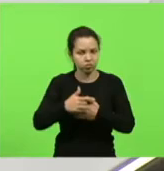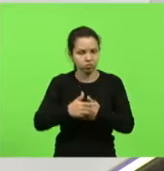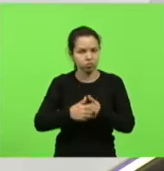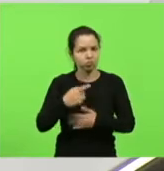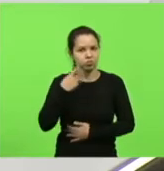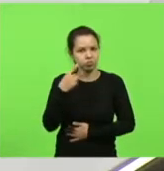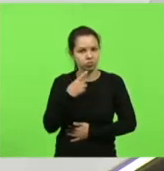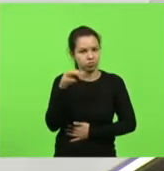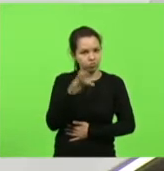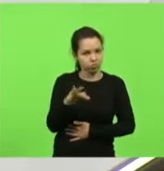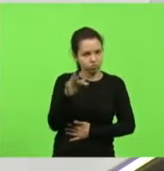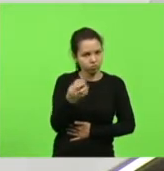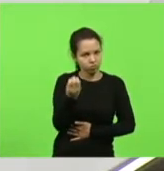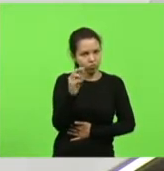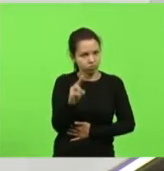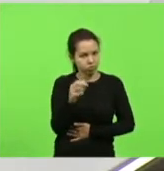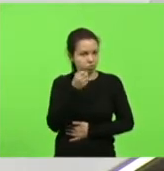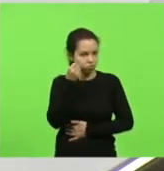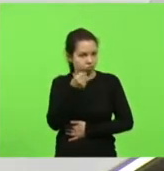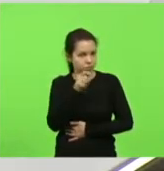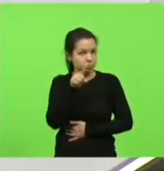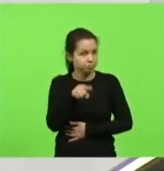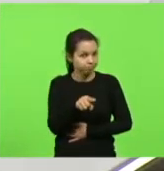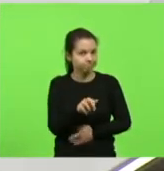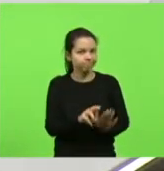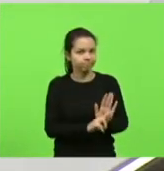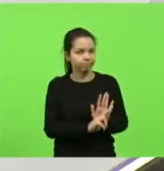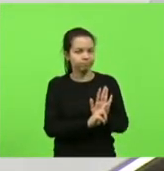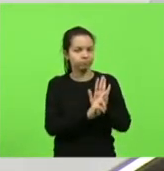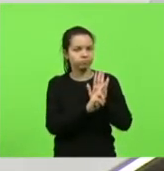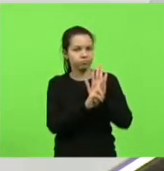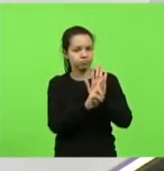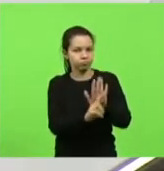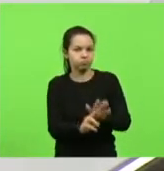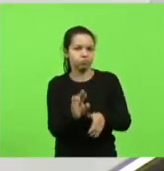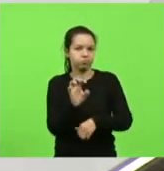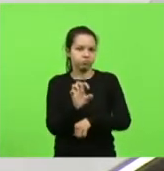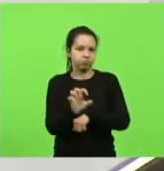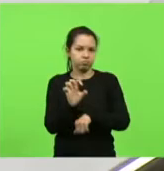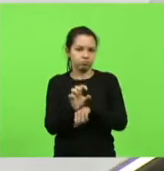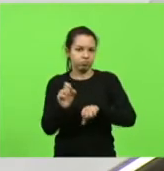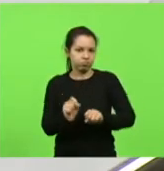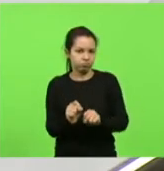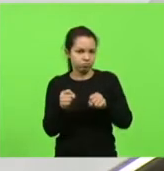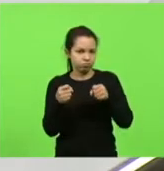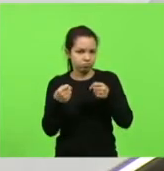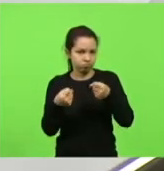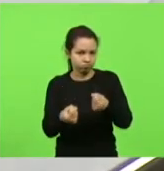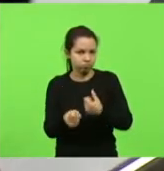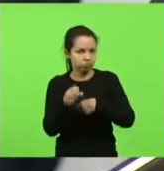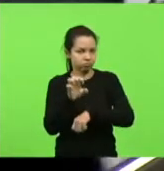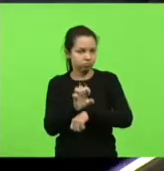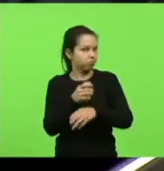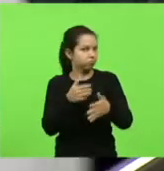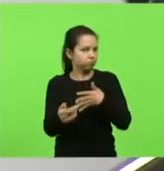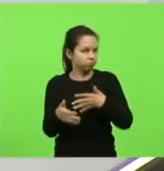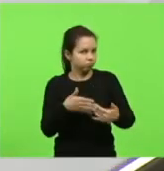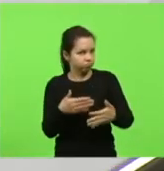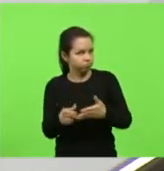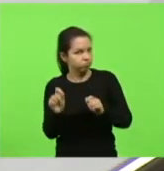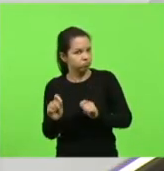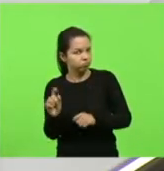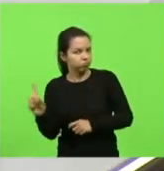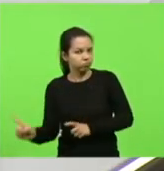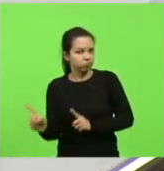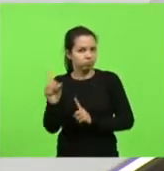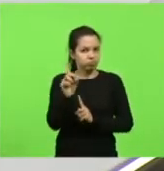de um senador é representar o seu estado, defender o seu estado, independente de quem ocupe a cadeira lá